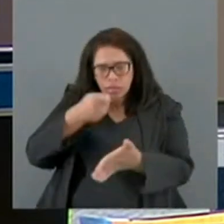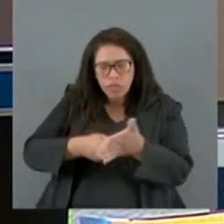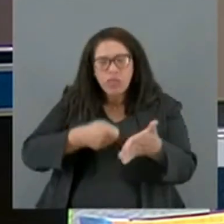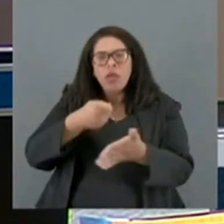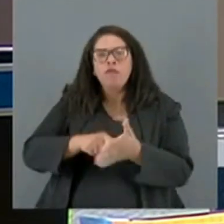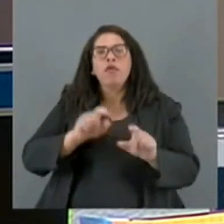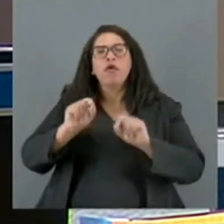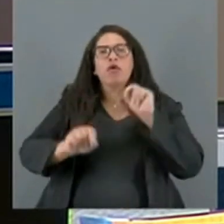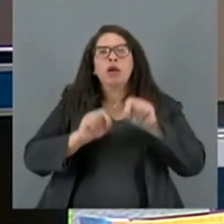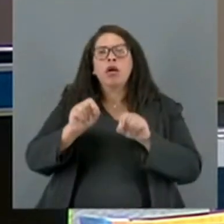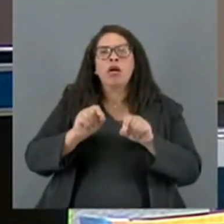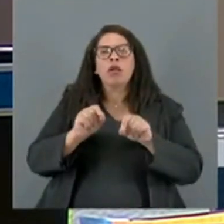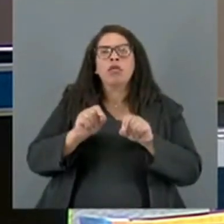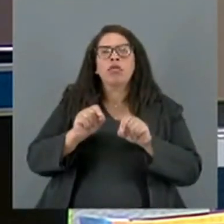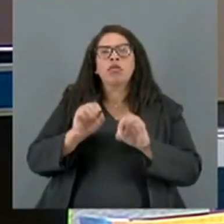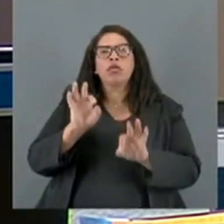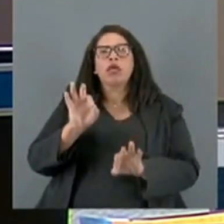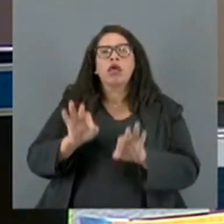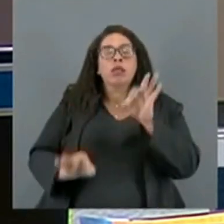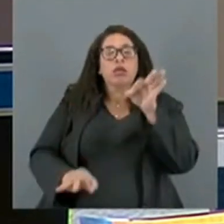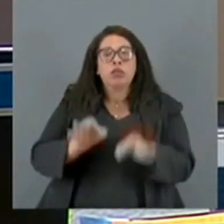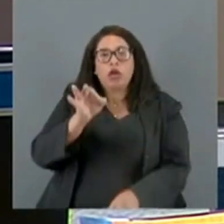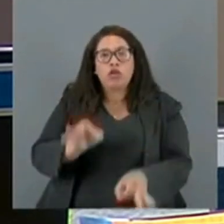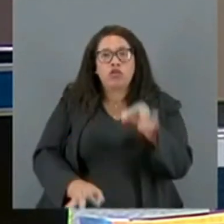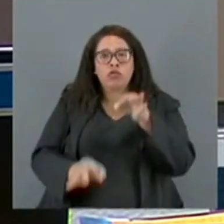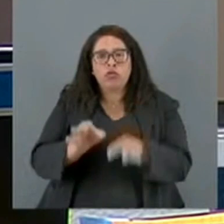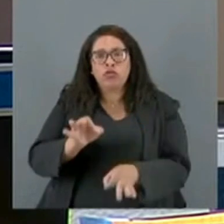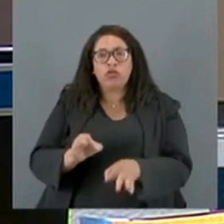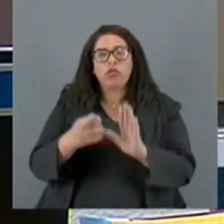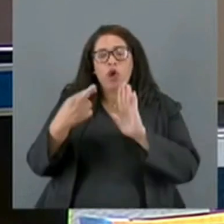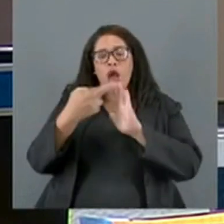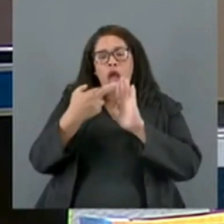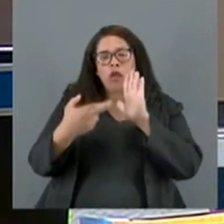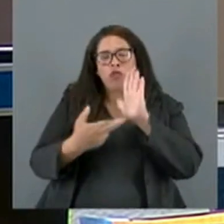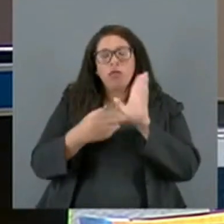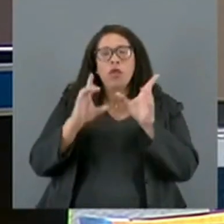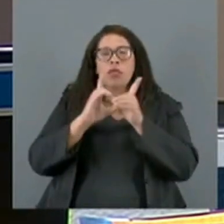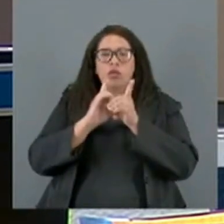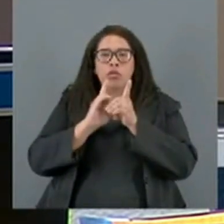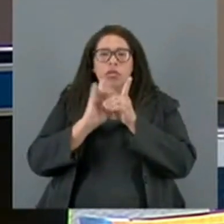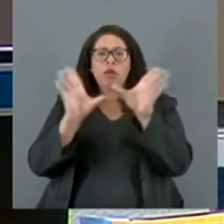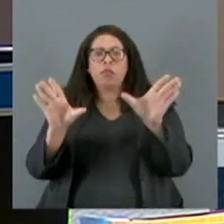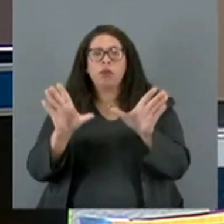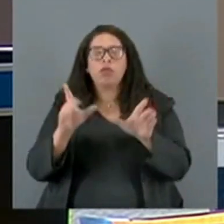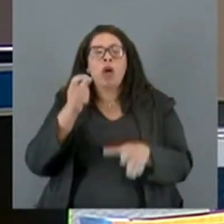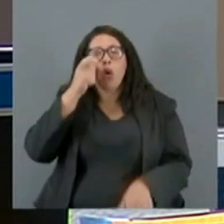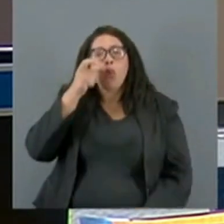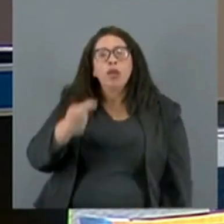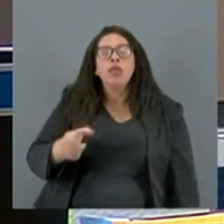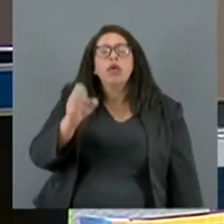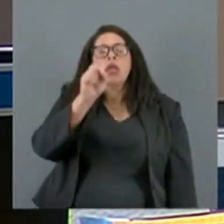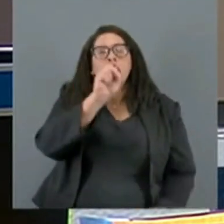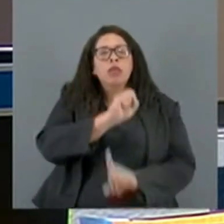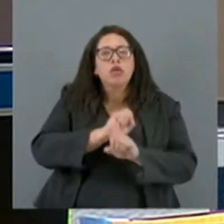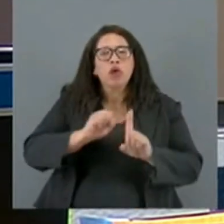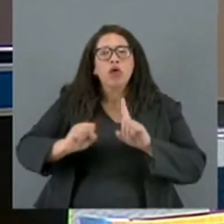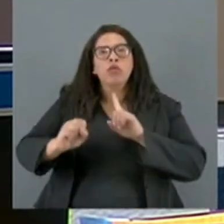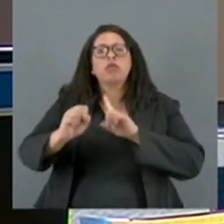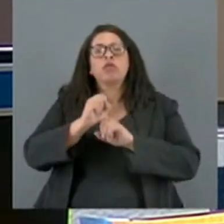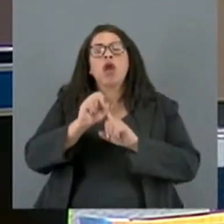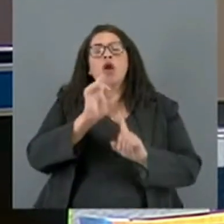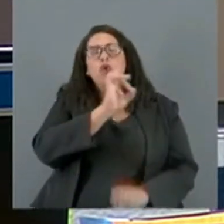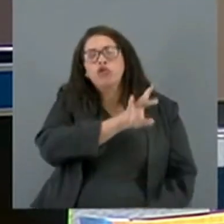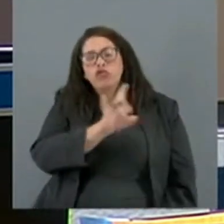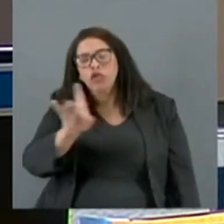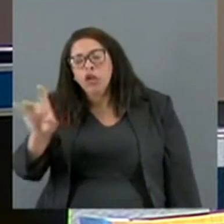intransigente, a defesa da ordem jurídica, do regimento democrático e dos interesses sociais e